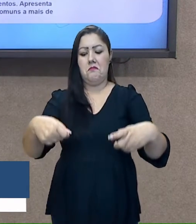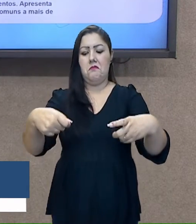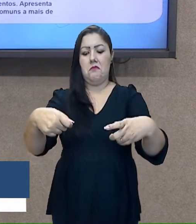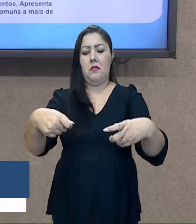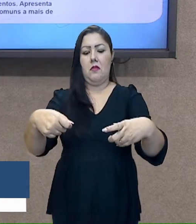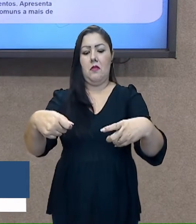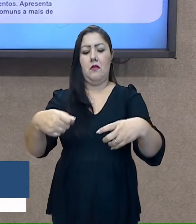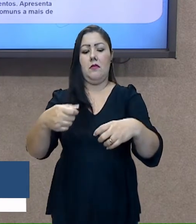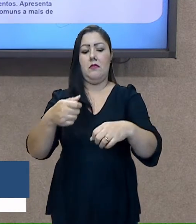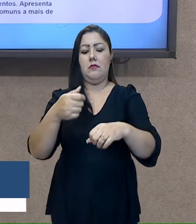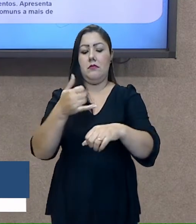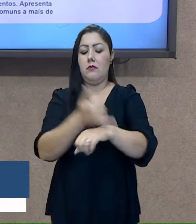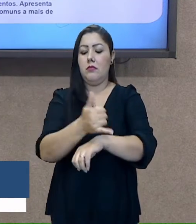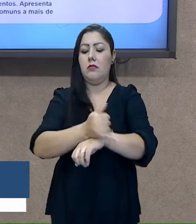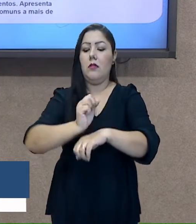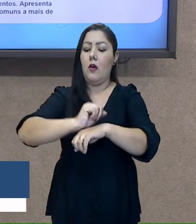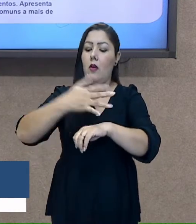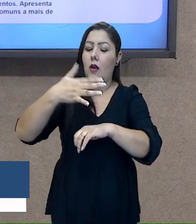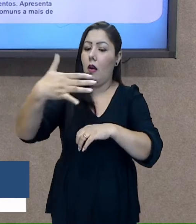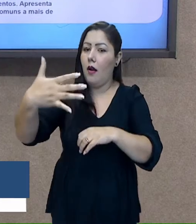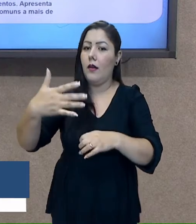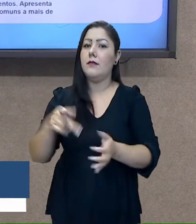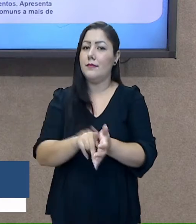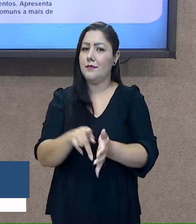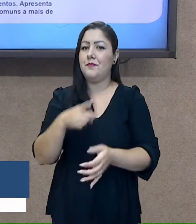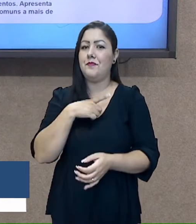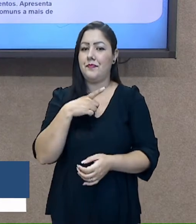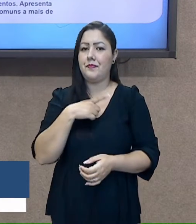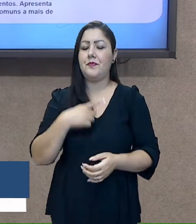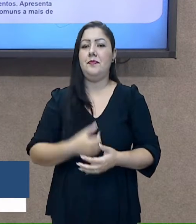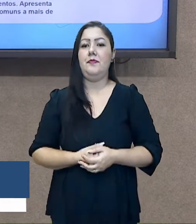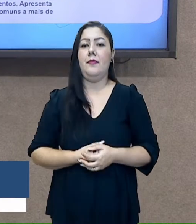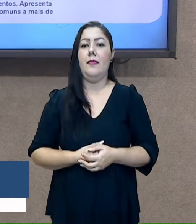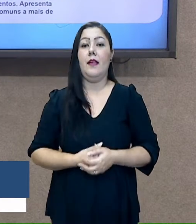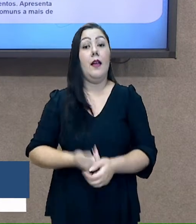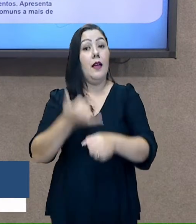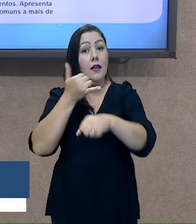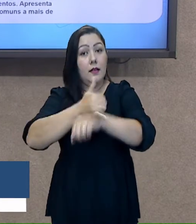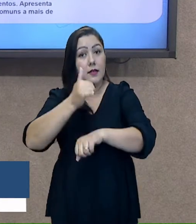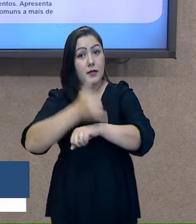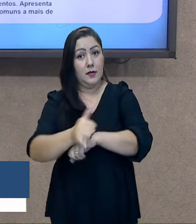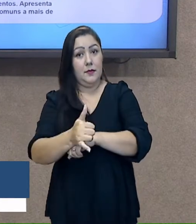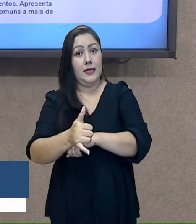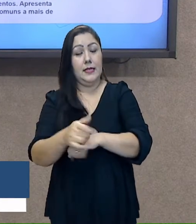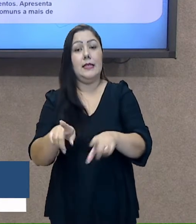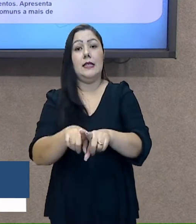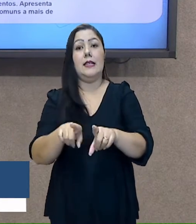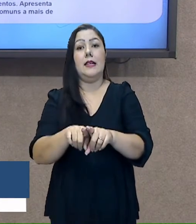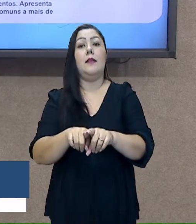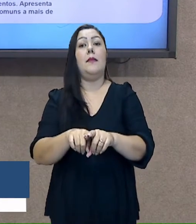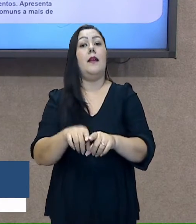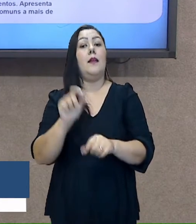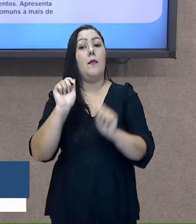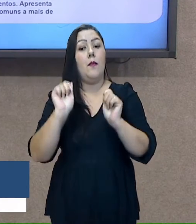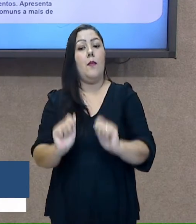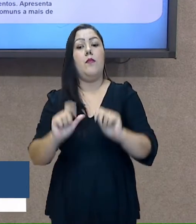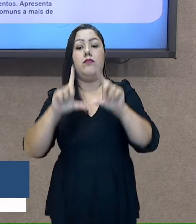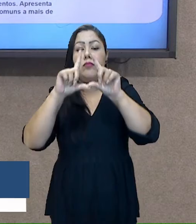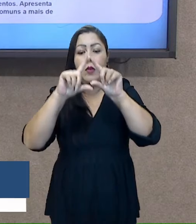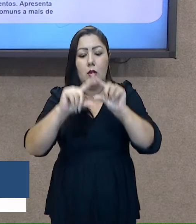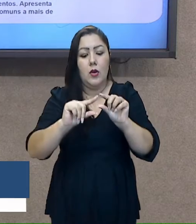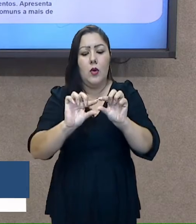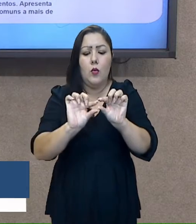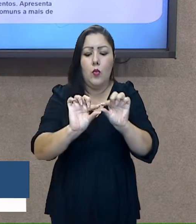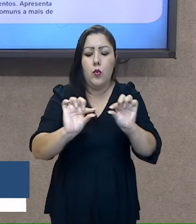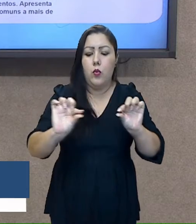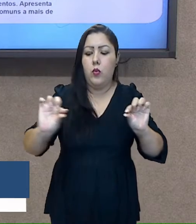brilho característico. Os metais, eles podem ser reduzidos a fios. Lembra que a gente mostrou